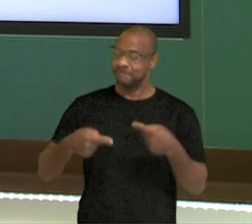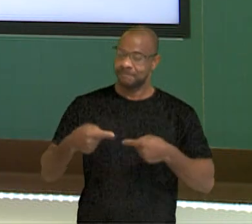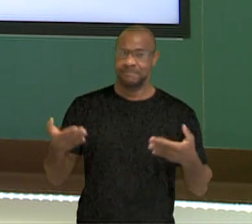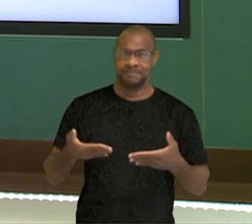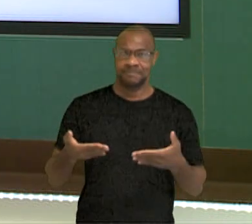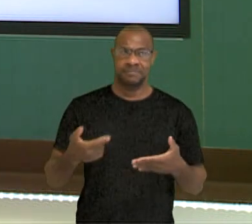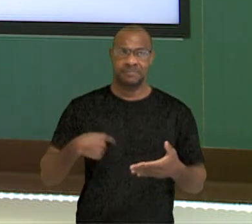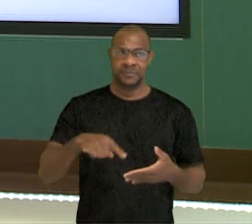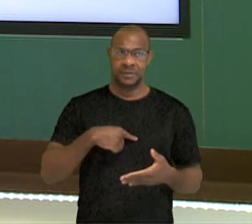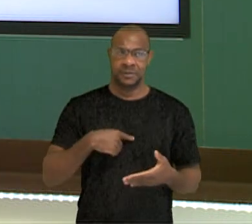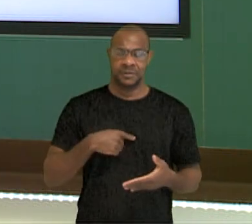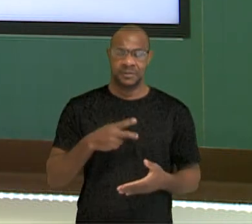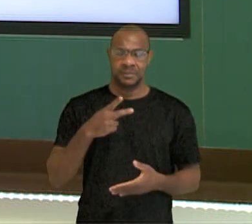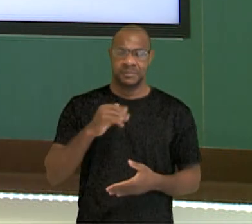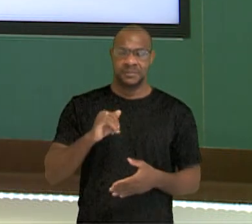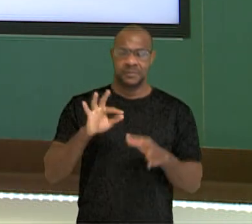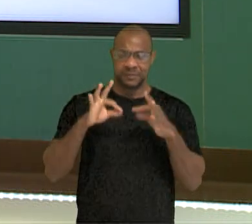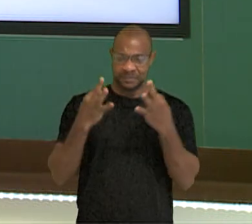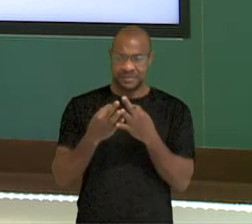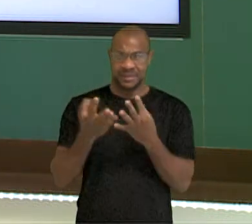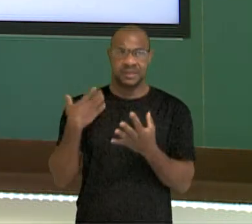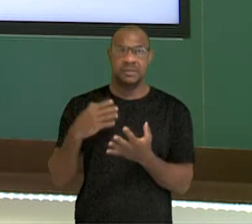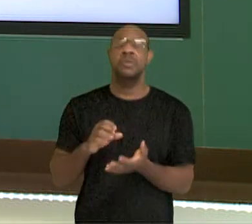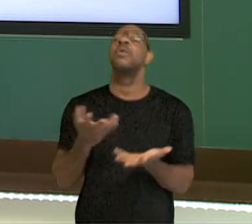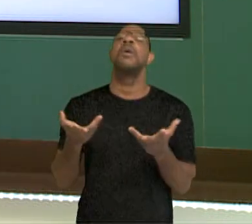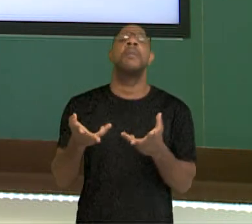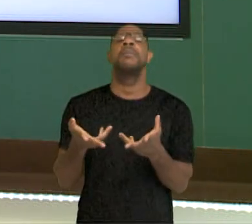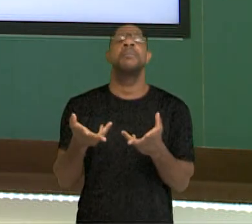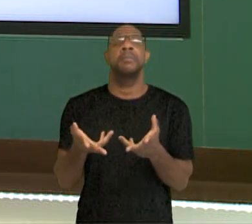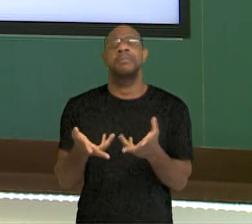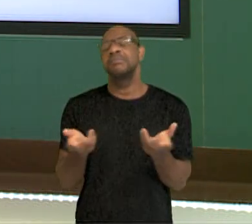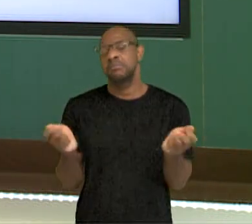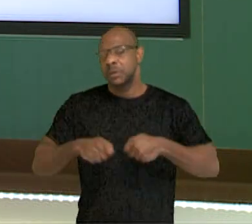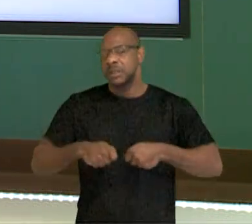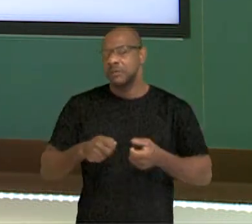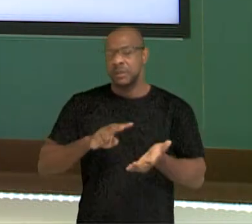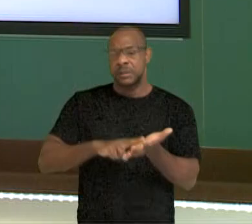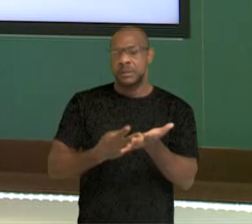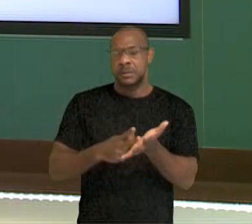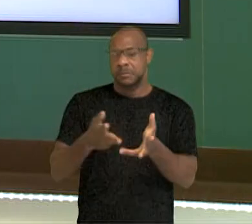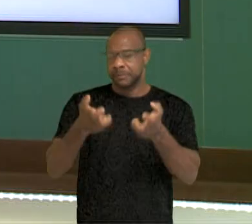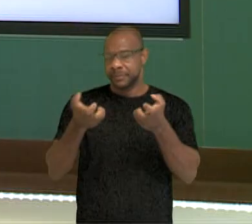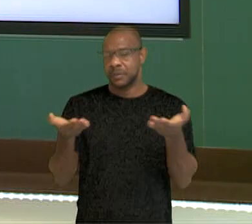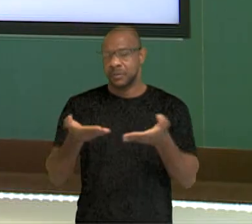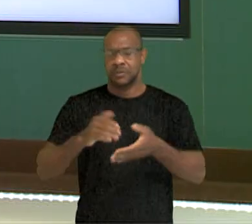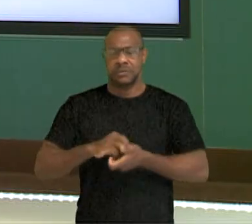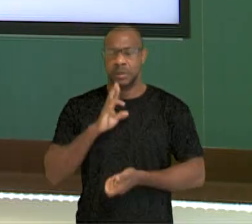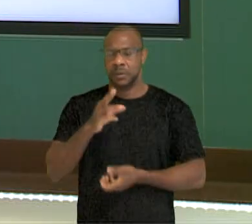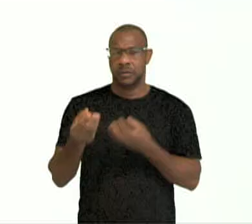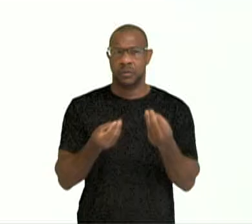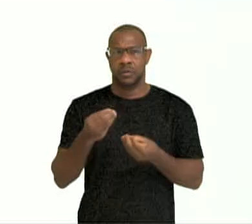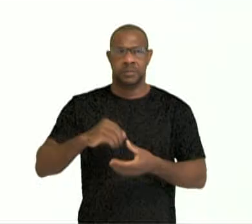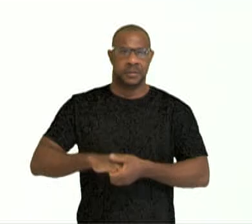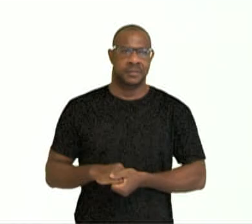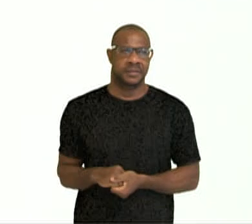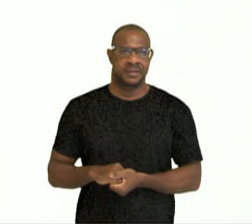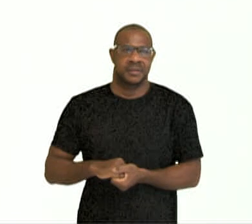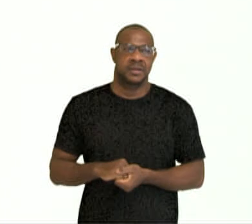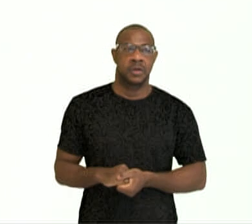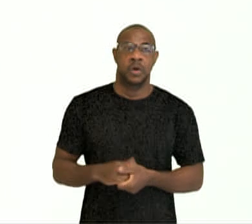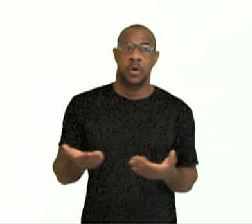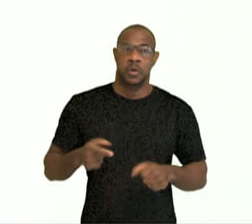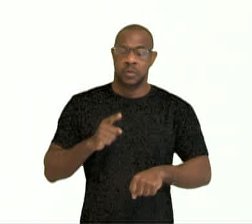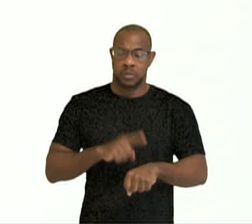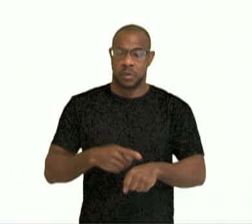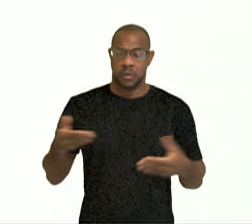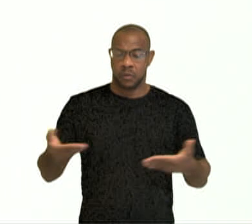os nossos pares, né, quais são as possíveis interpretações para hoje, bom, nós vamos ter respostas pessoais, né? Mas no momento em que vivemos,